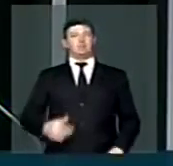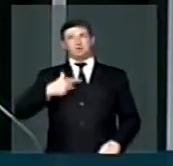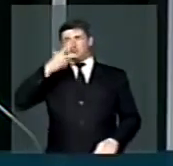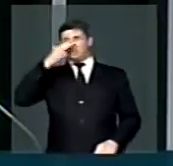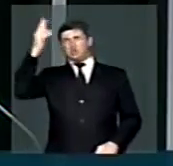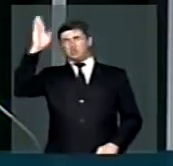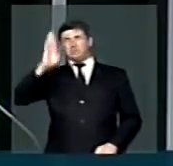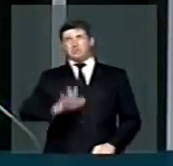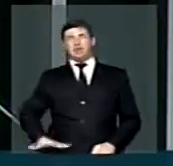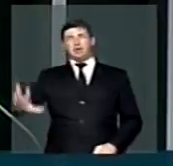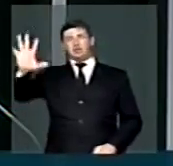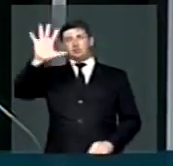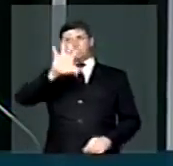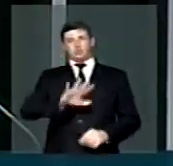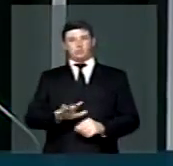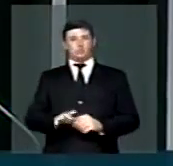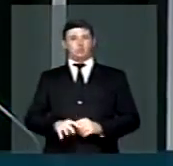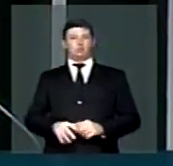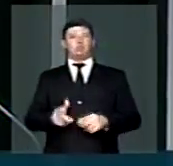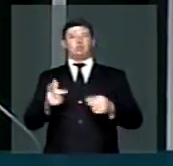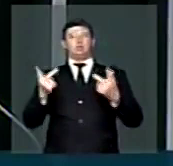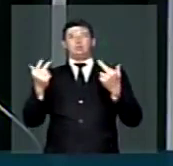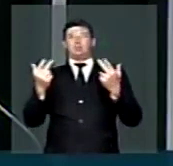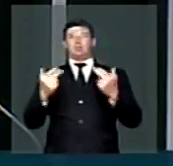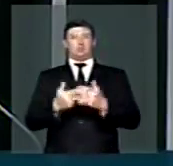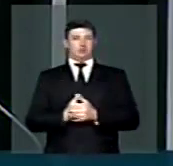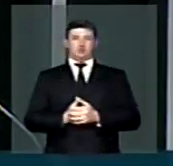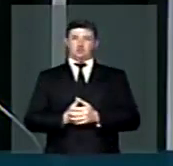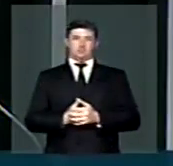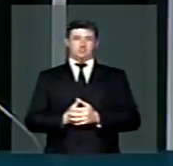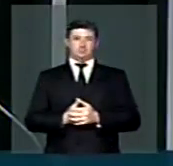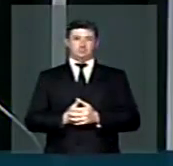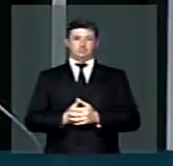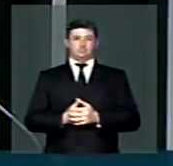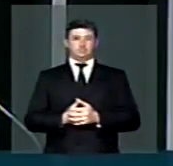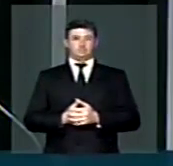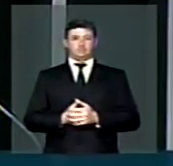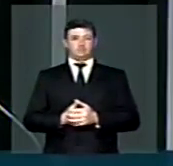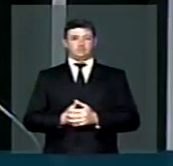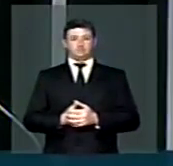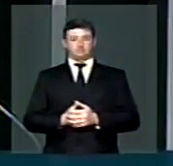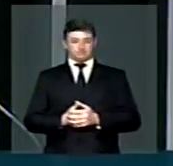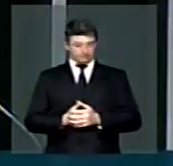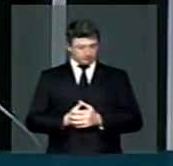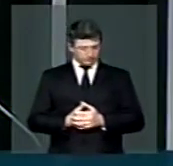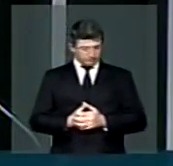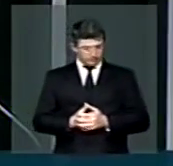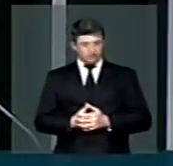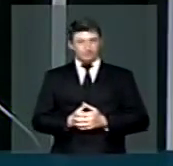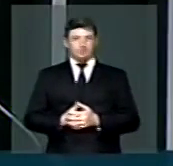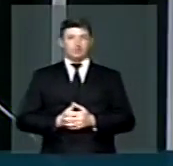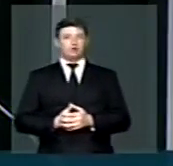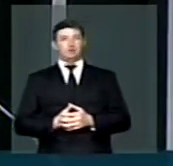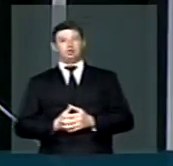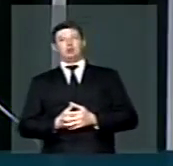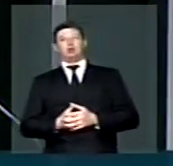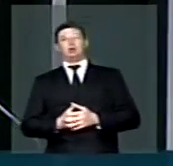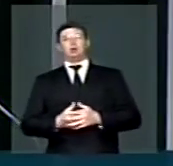todo o Brasil, a situação é bem parecida. No que dependeu